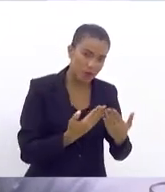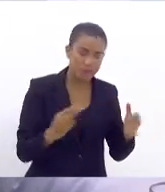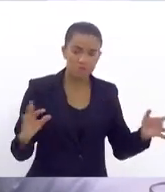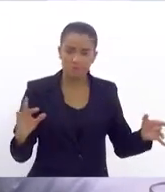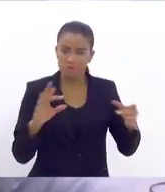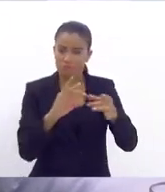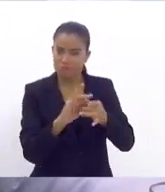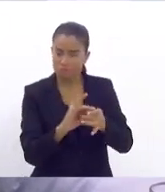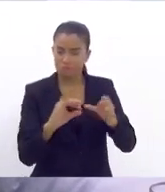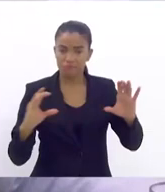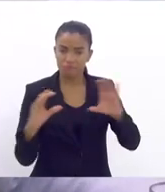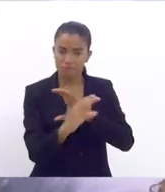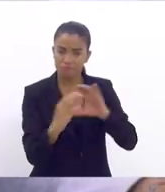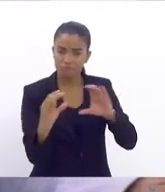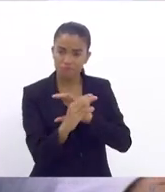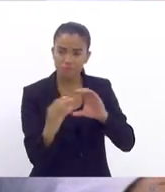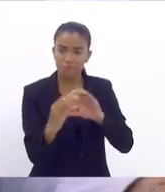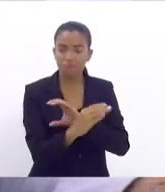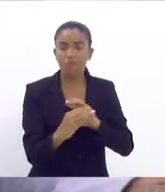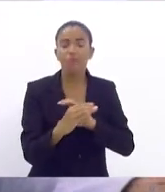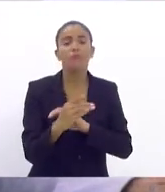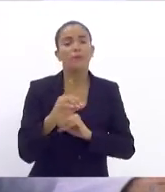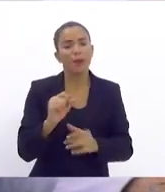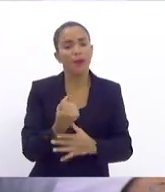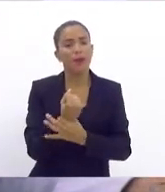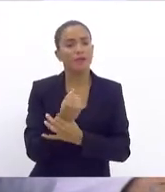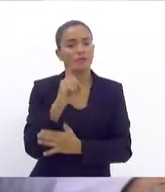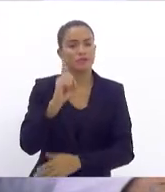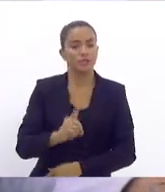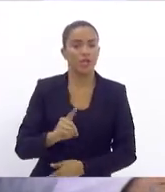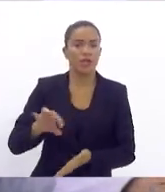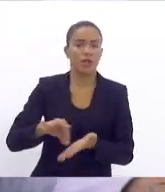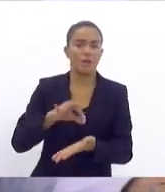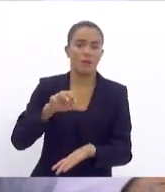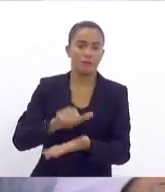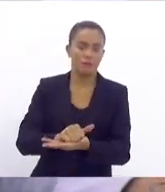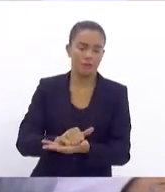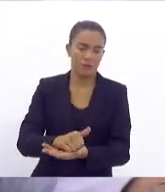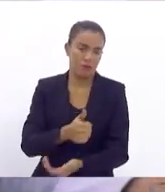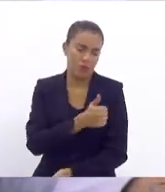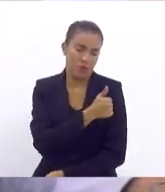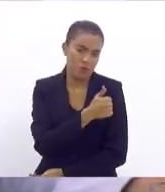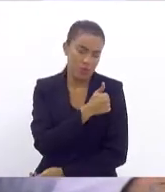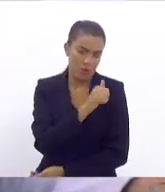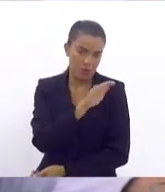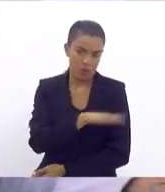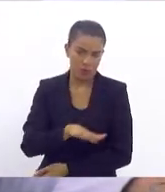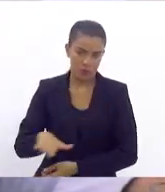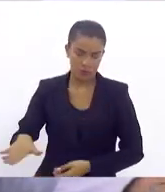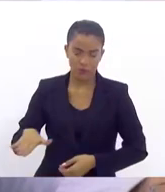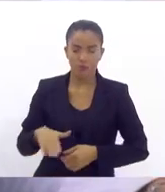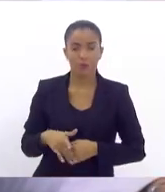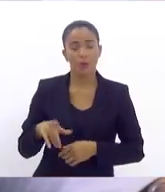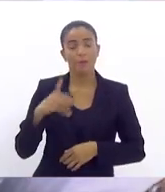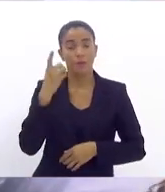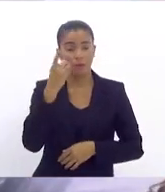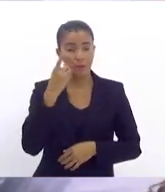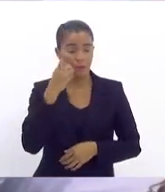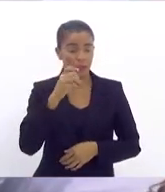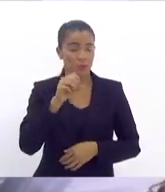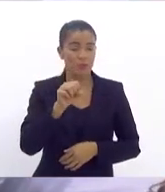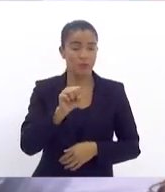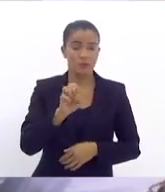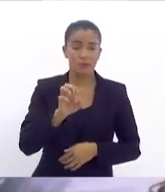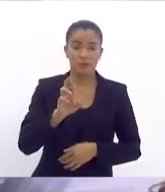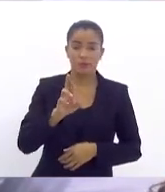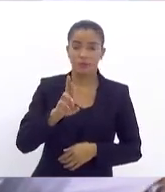fato, a gente garanta o direito à matrícula dos nossos estudantes. Então, depois eu vou dialogar com o deputado Serginho, ver que tipo de